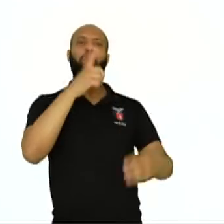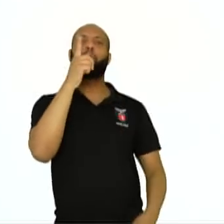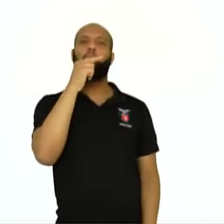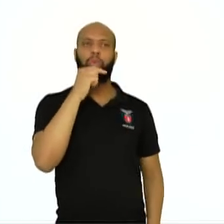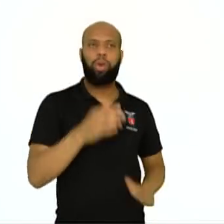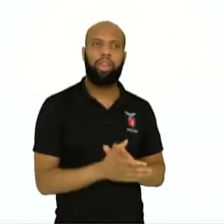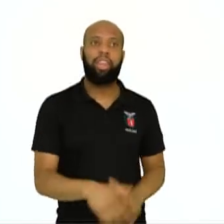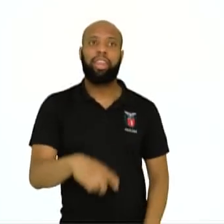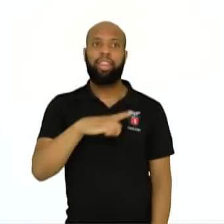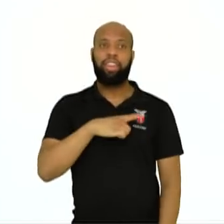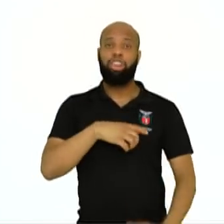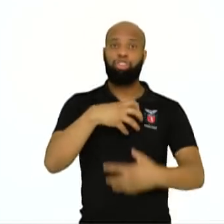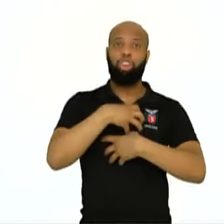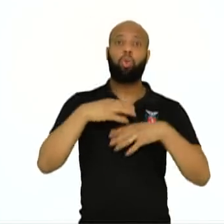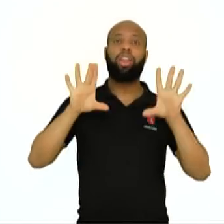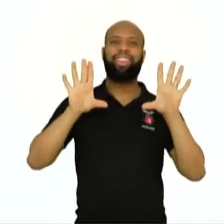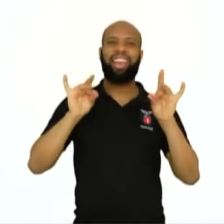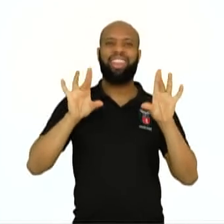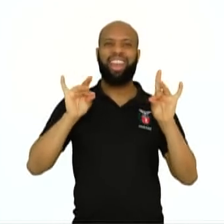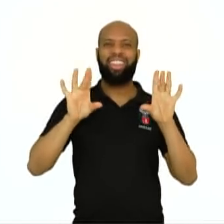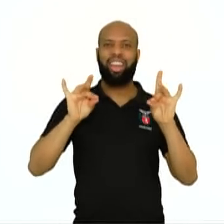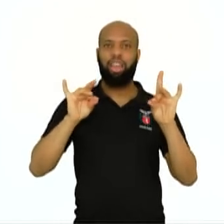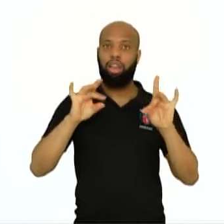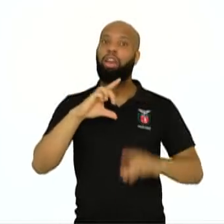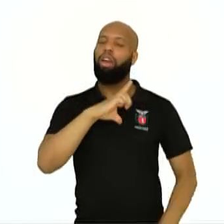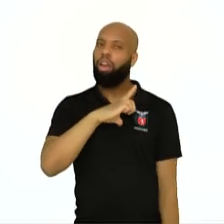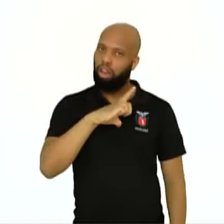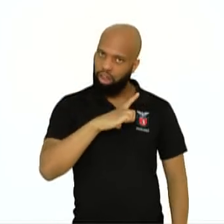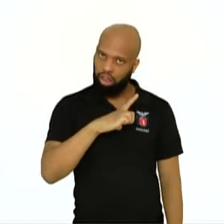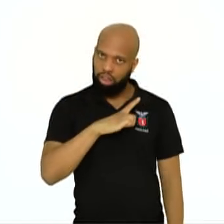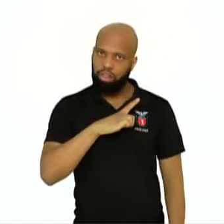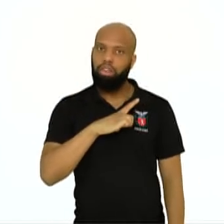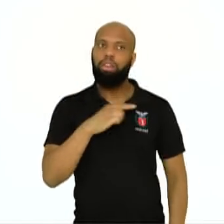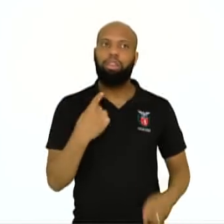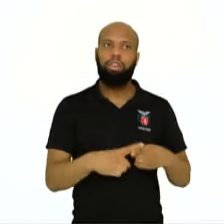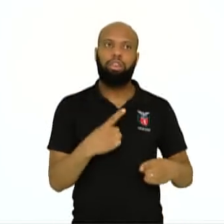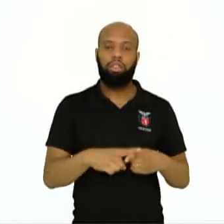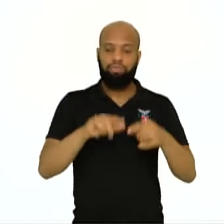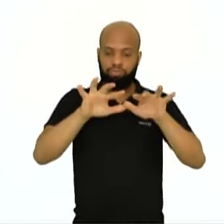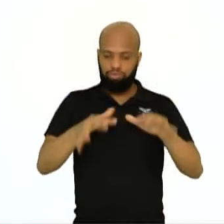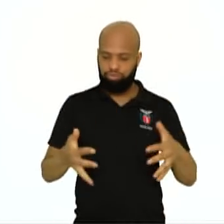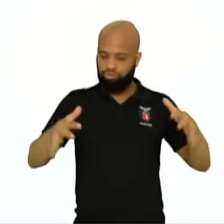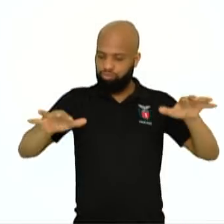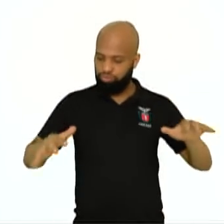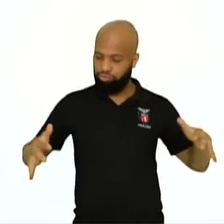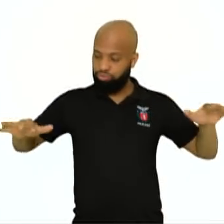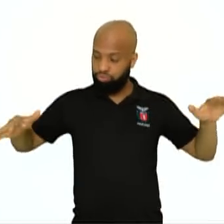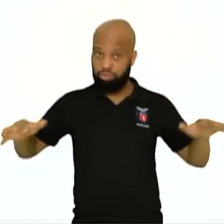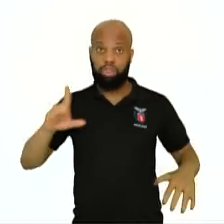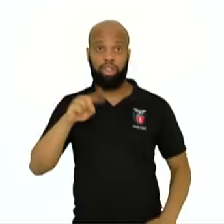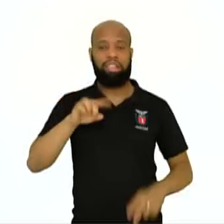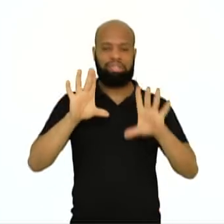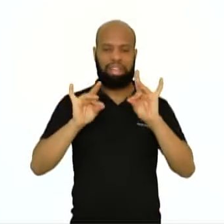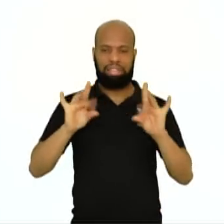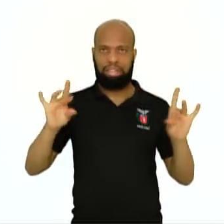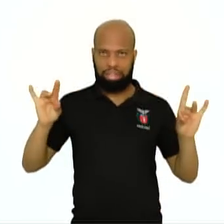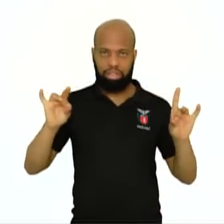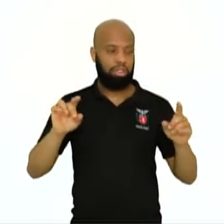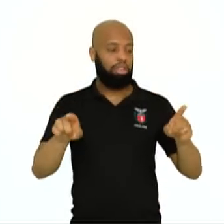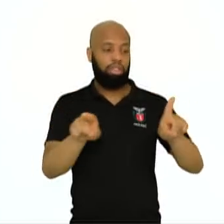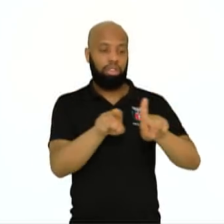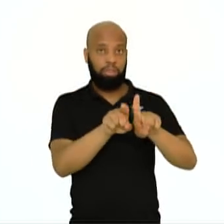da distribuição da água no nosso planeta? Quanto é doce, quanto é salgada? Vamos